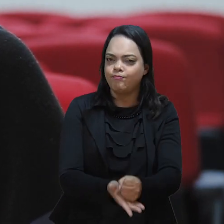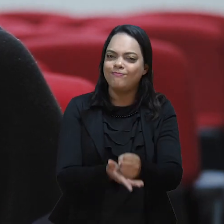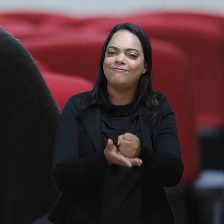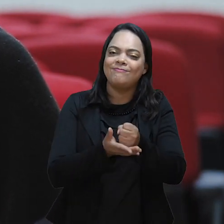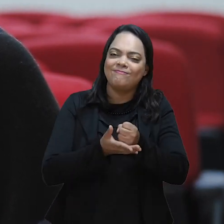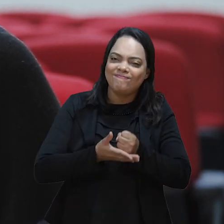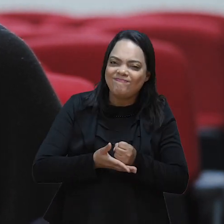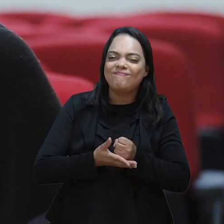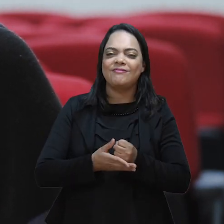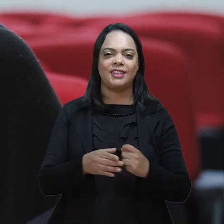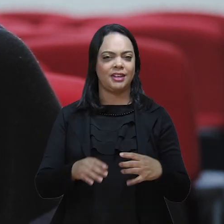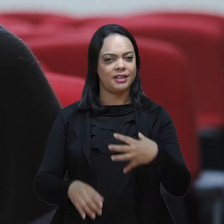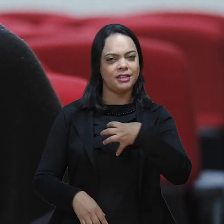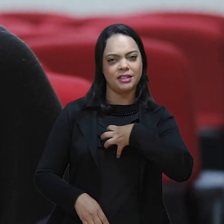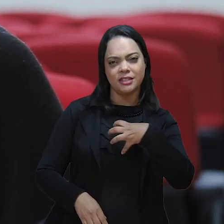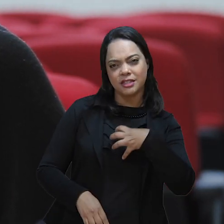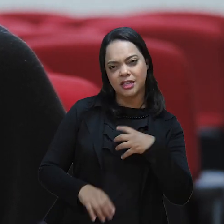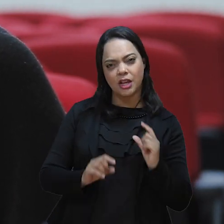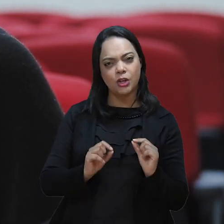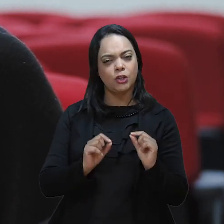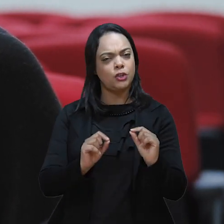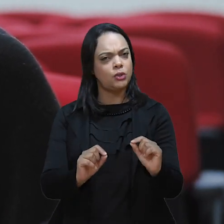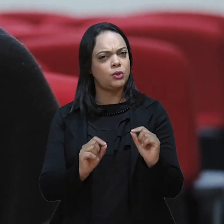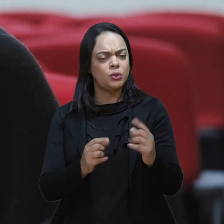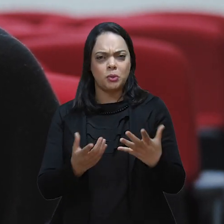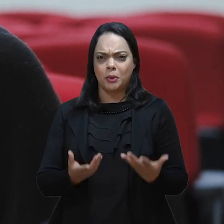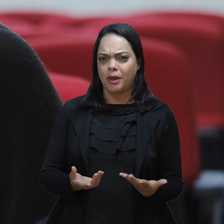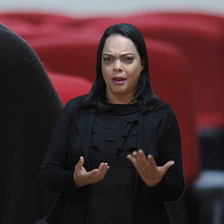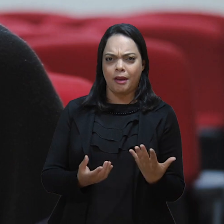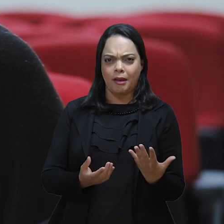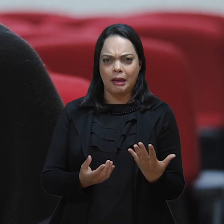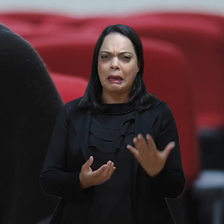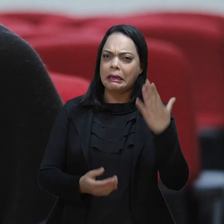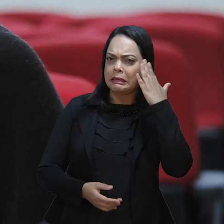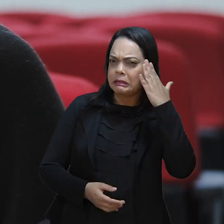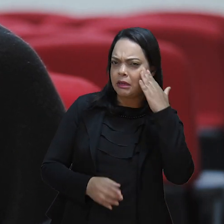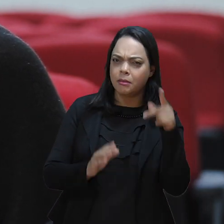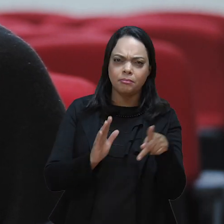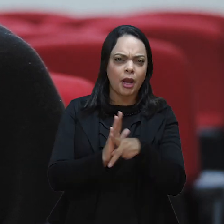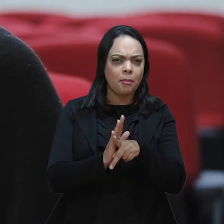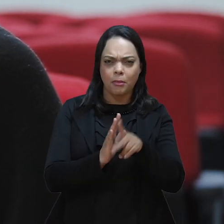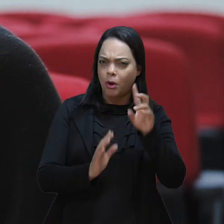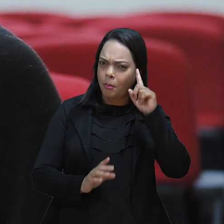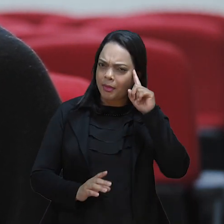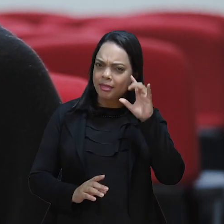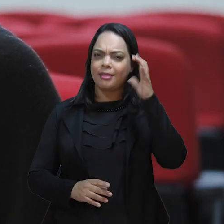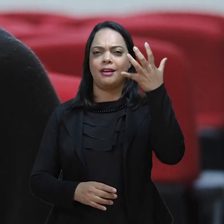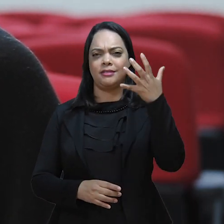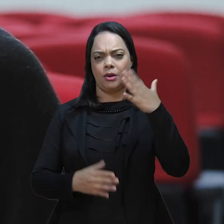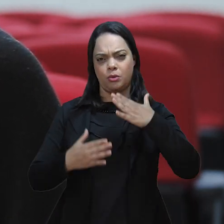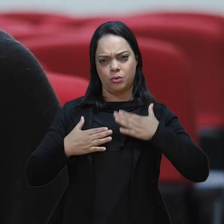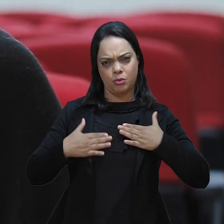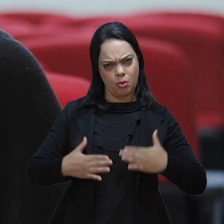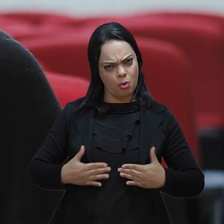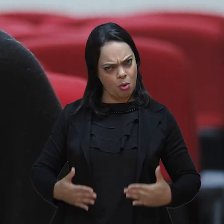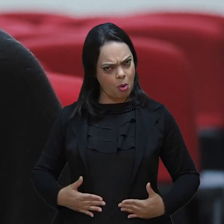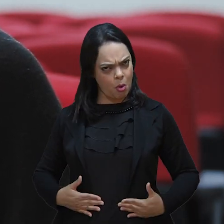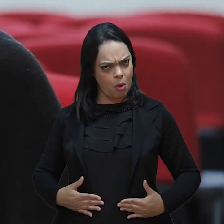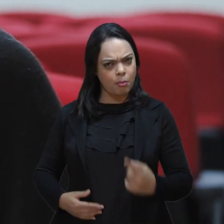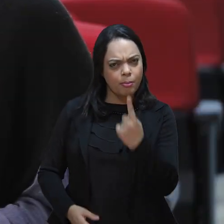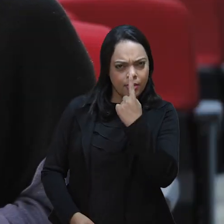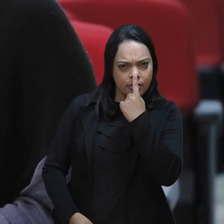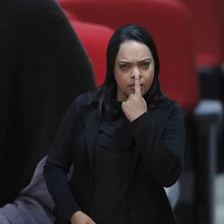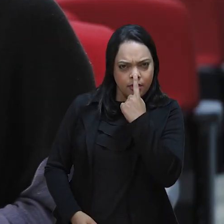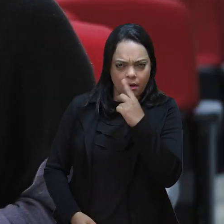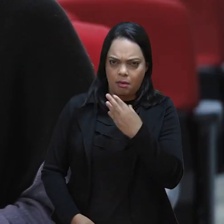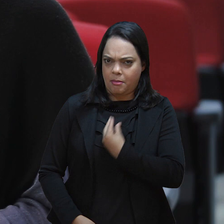sentir parte, né, inclusive nas decisões que dizem respeito ao seu corpo, à sua intimidade, à sua